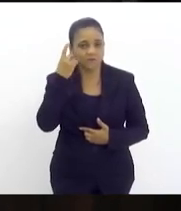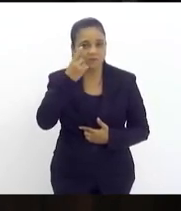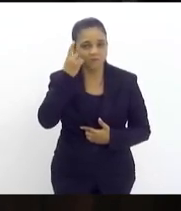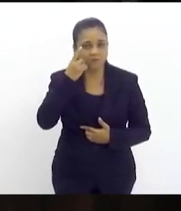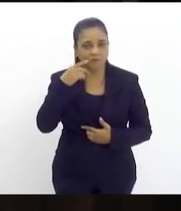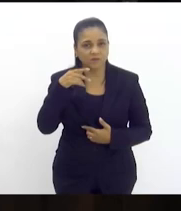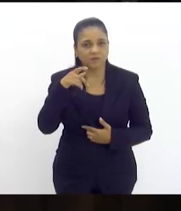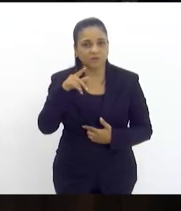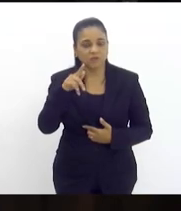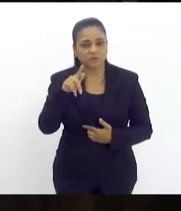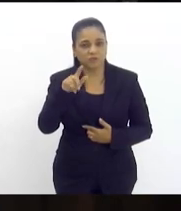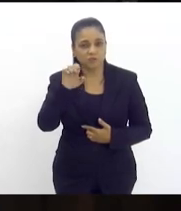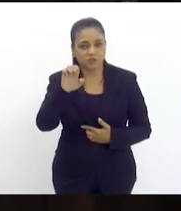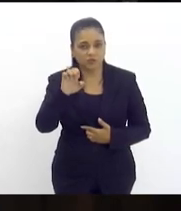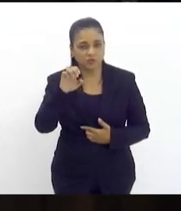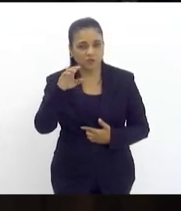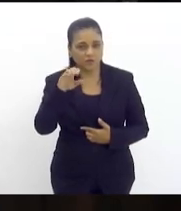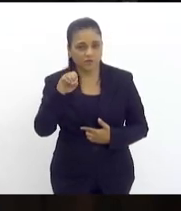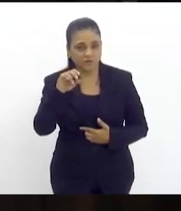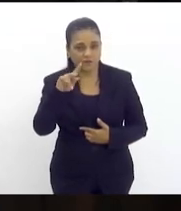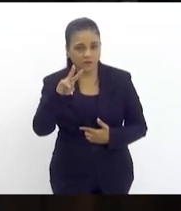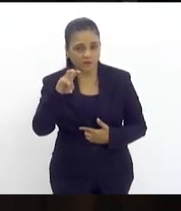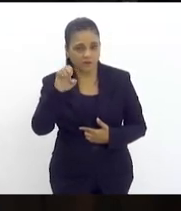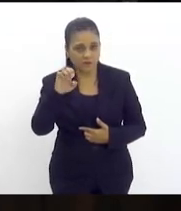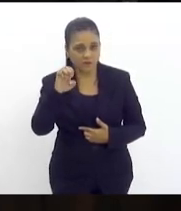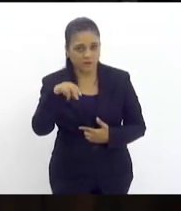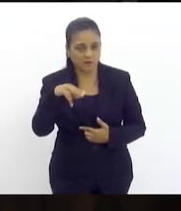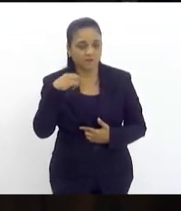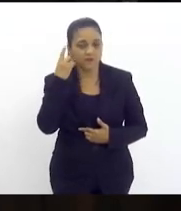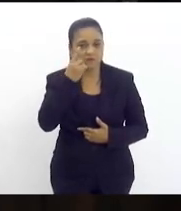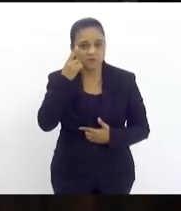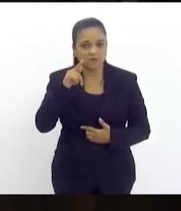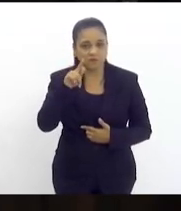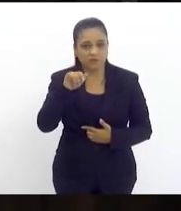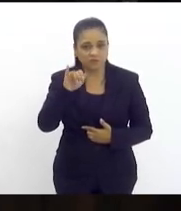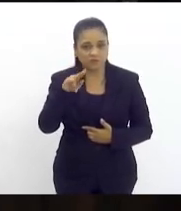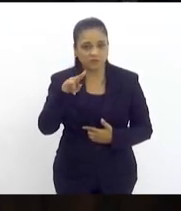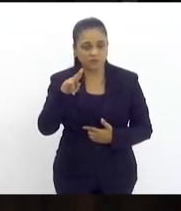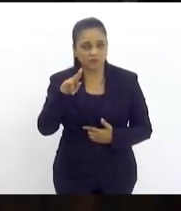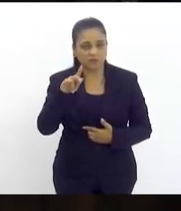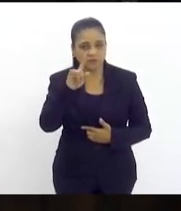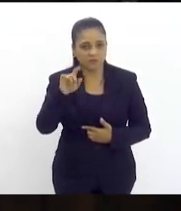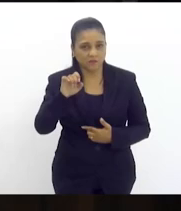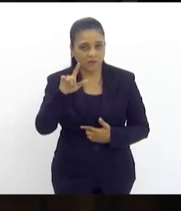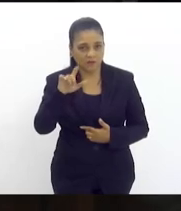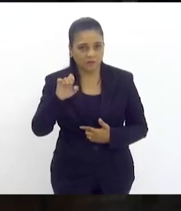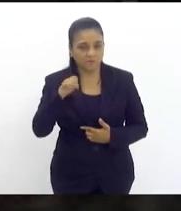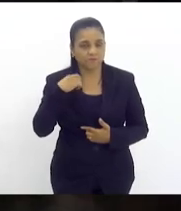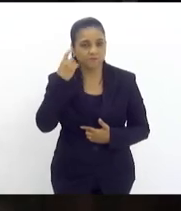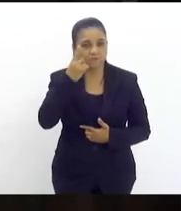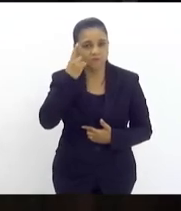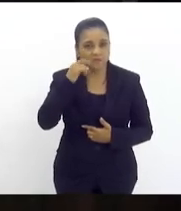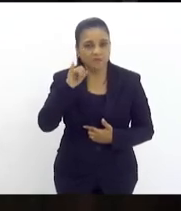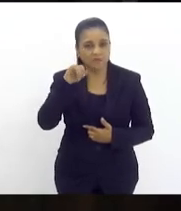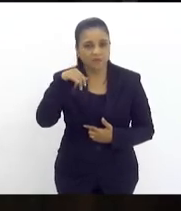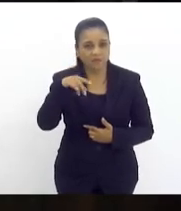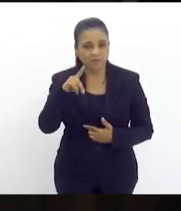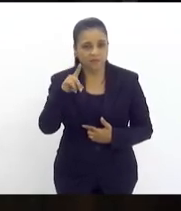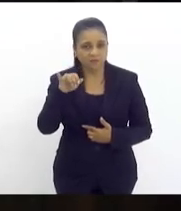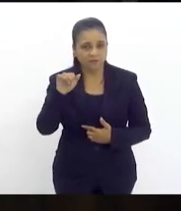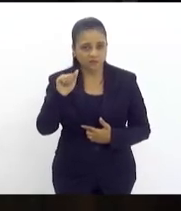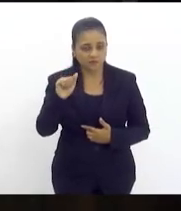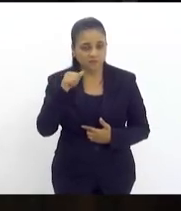Deputado Giovanni Ratinho. Deputada Gisele Monteiro. Deputada Índia